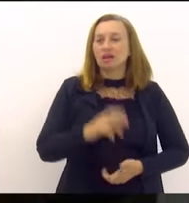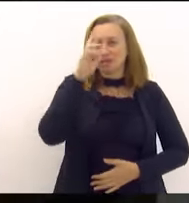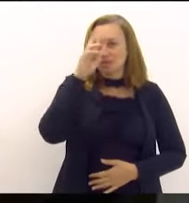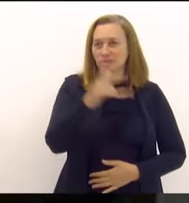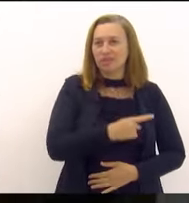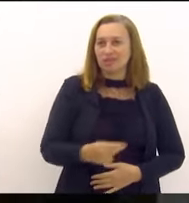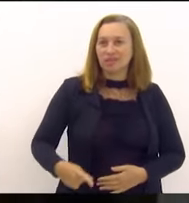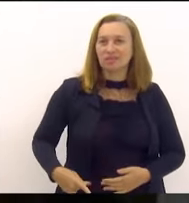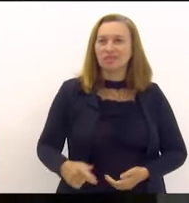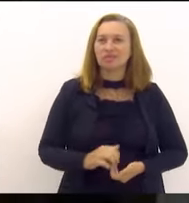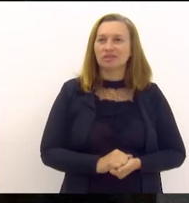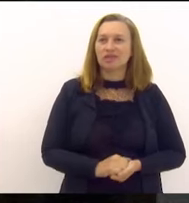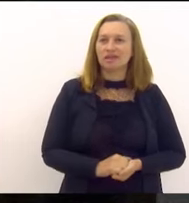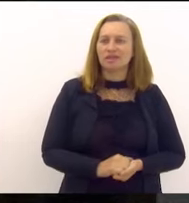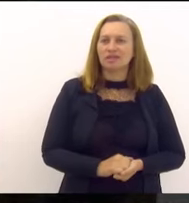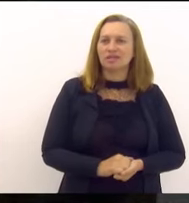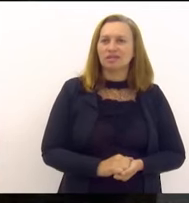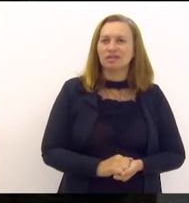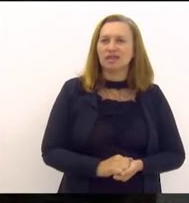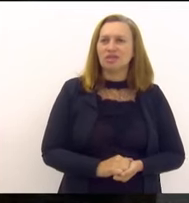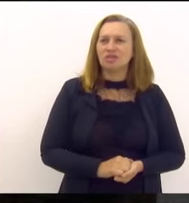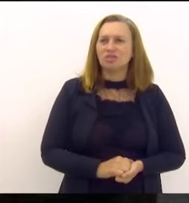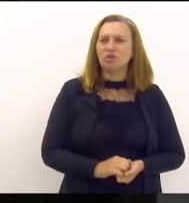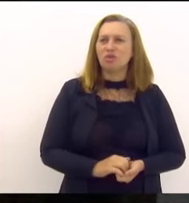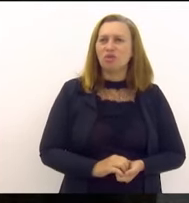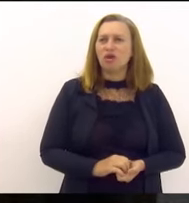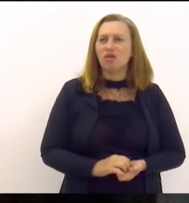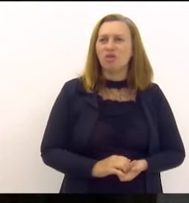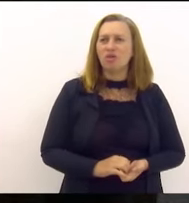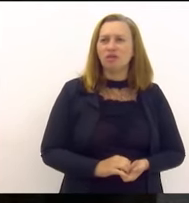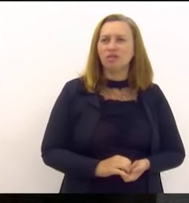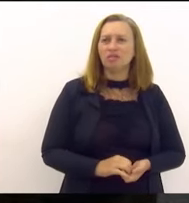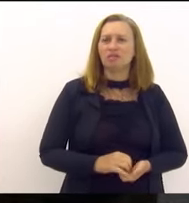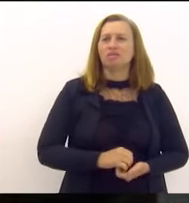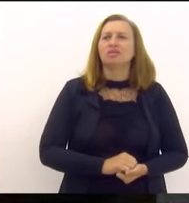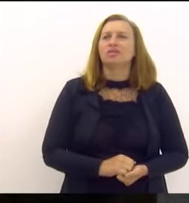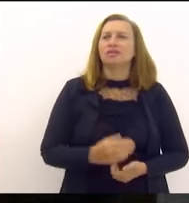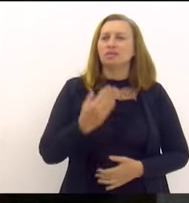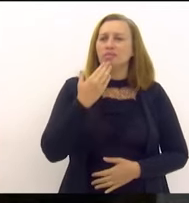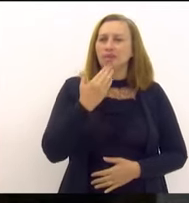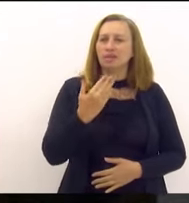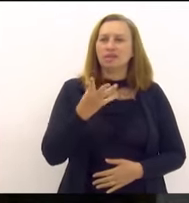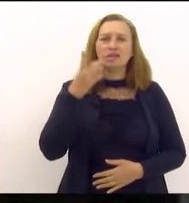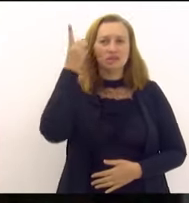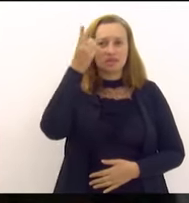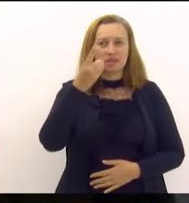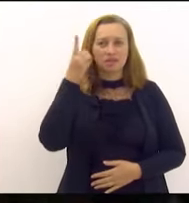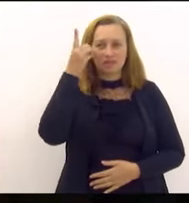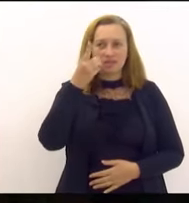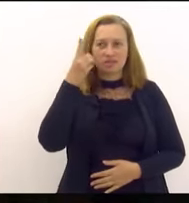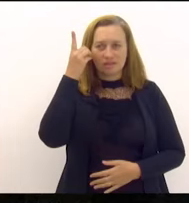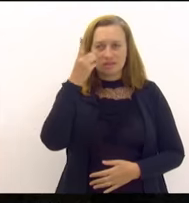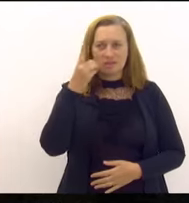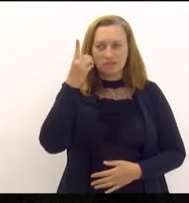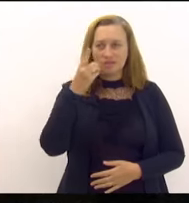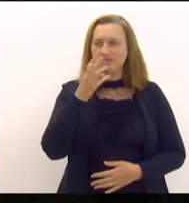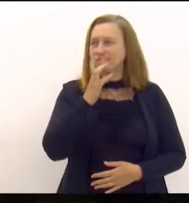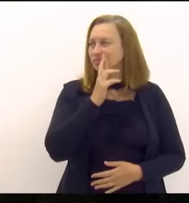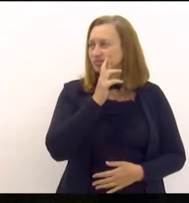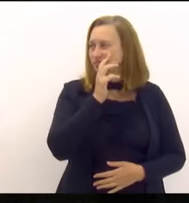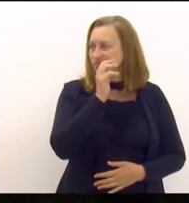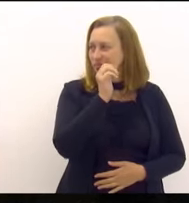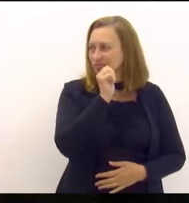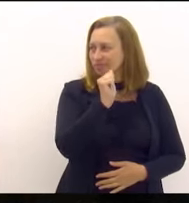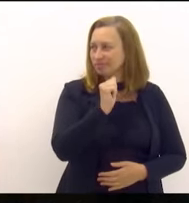presidente, eu pedi para o deputado Amorim que ele lesse